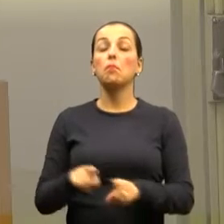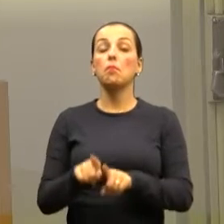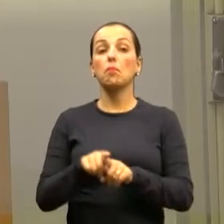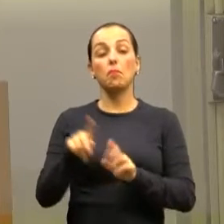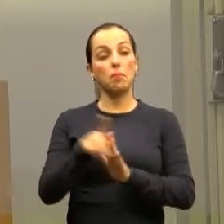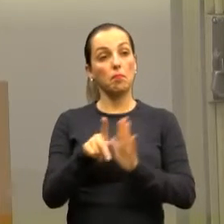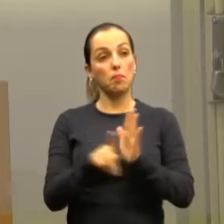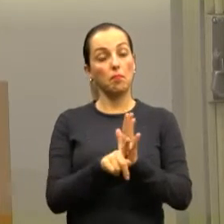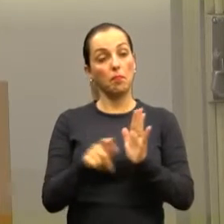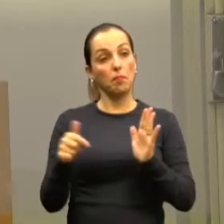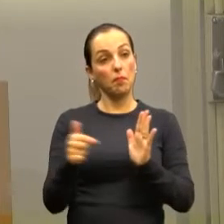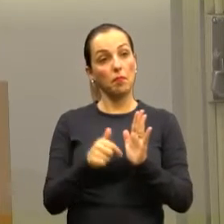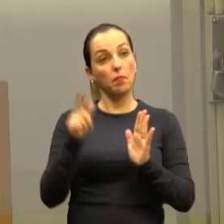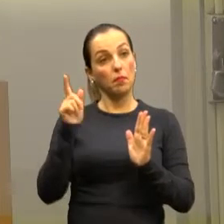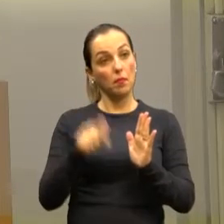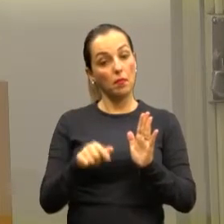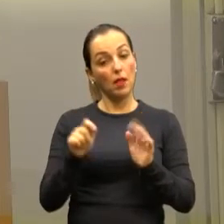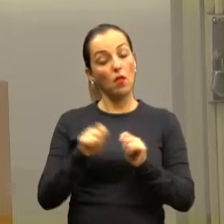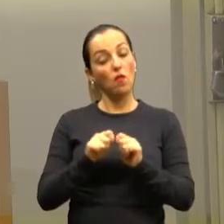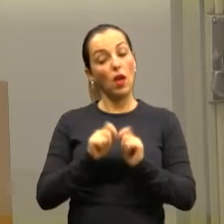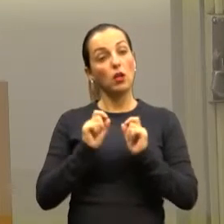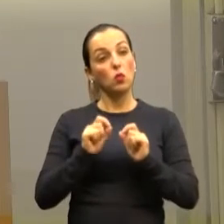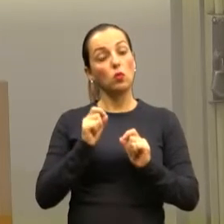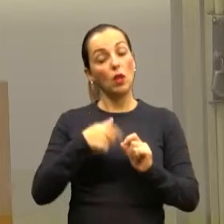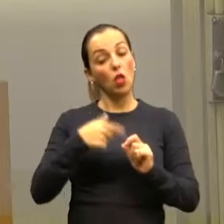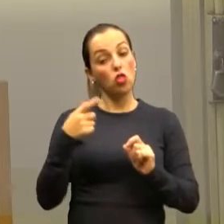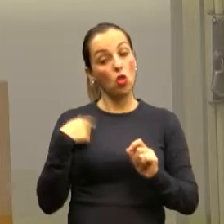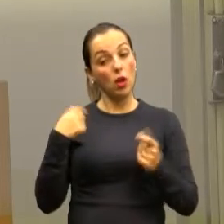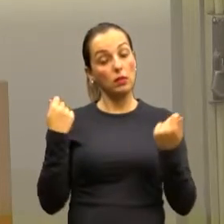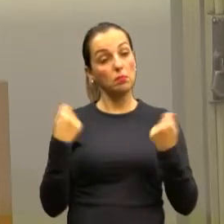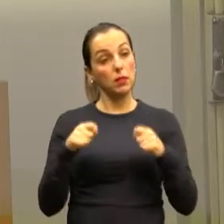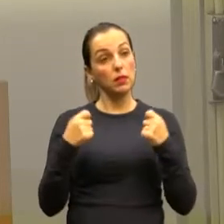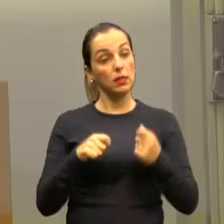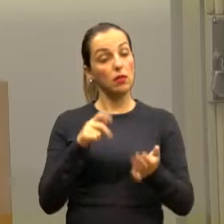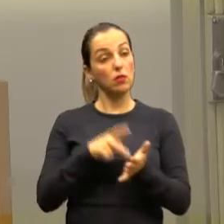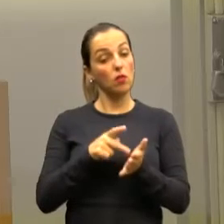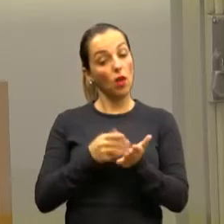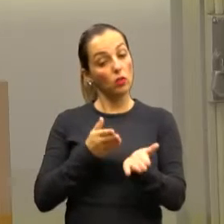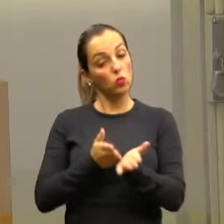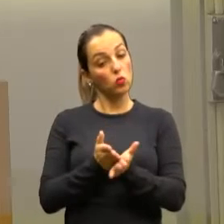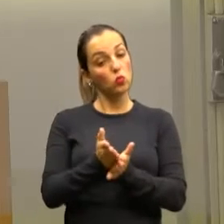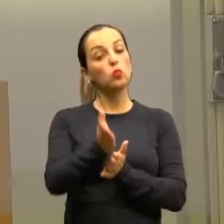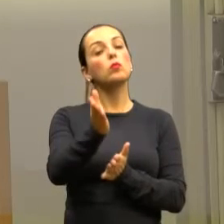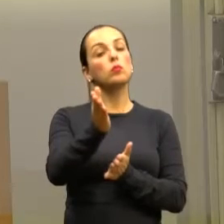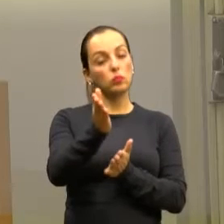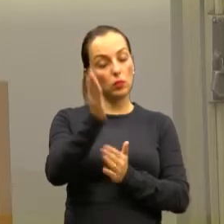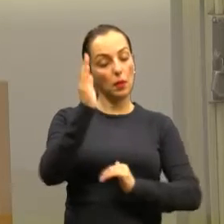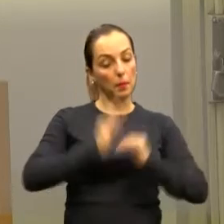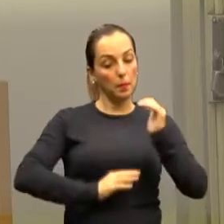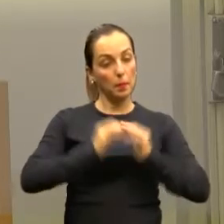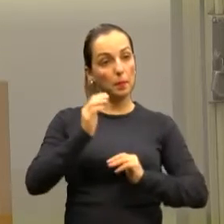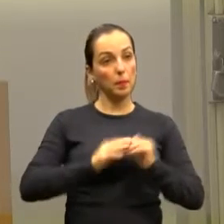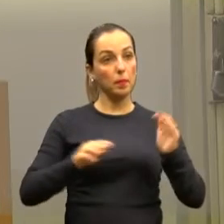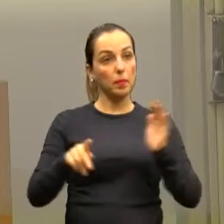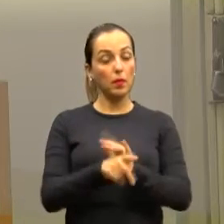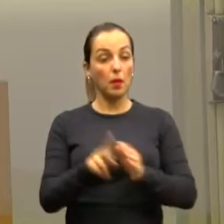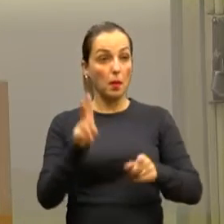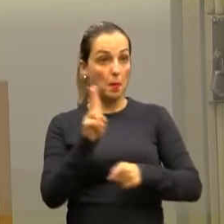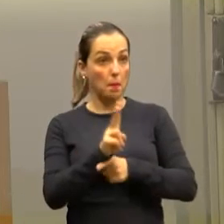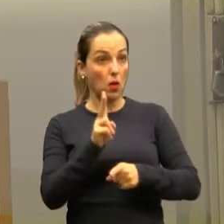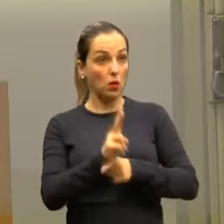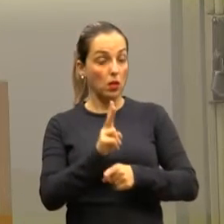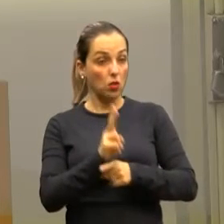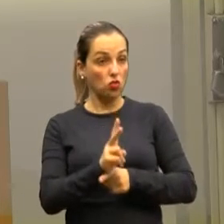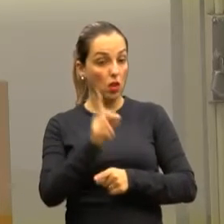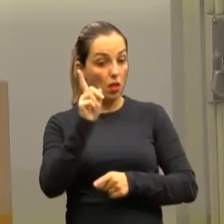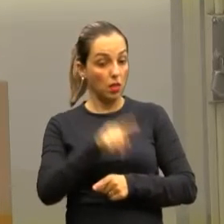projeto ele faz o que aquilo que nós jogadores temos que seguir dentro da nossa atividade proteger horário público